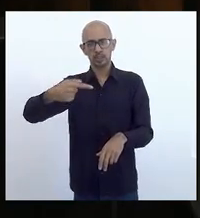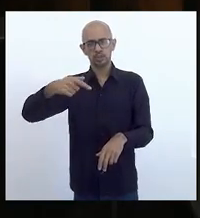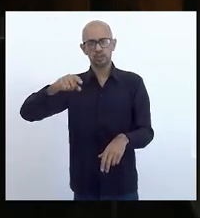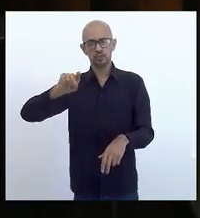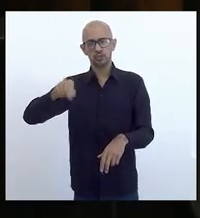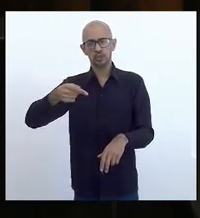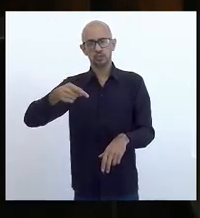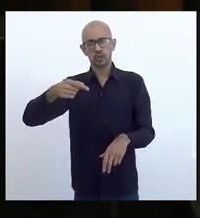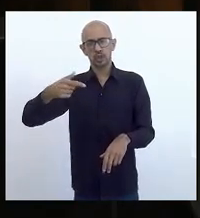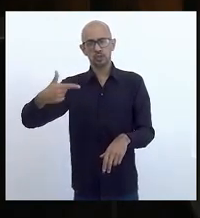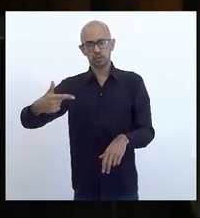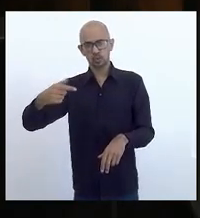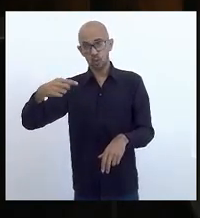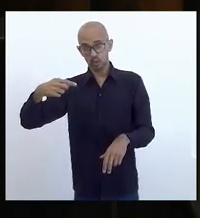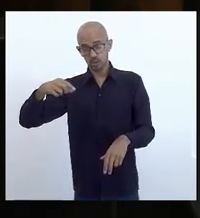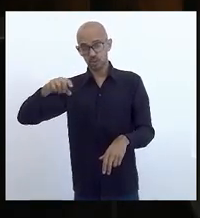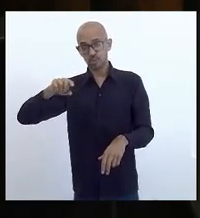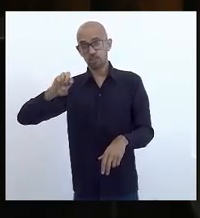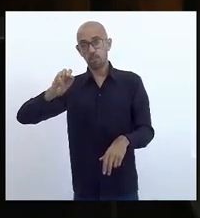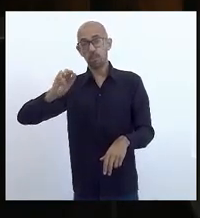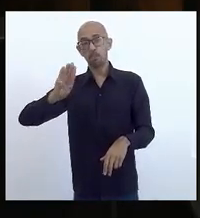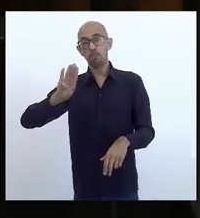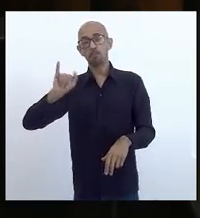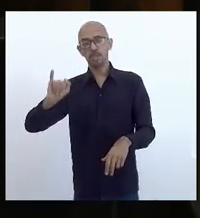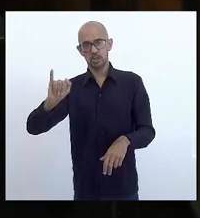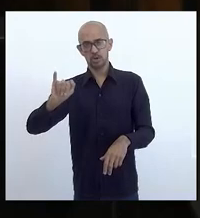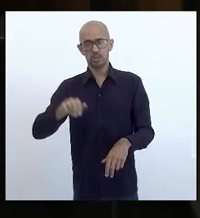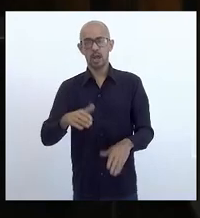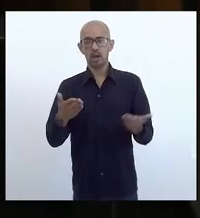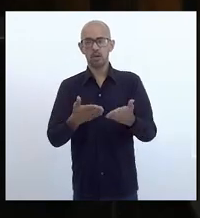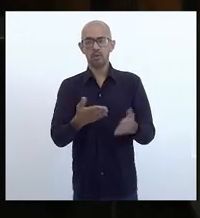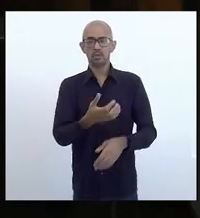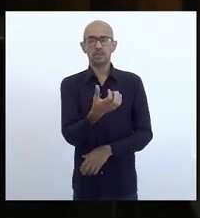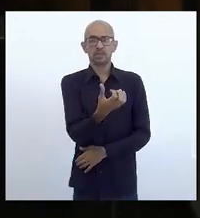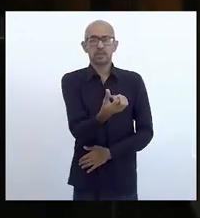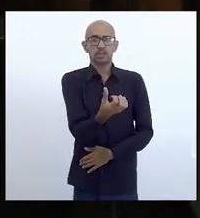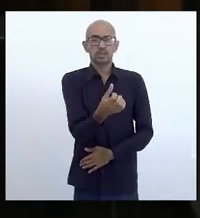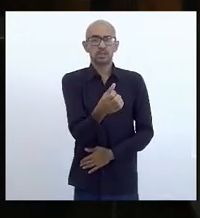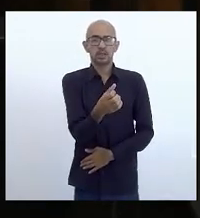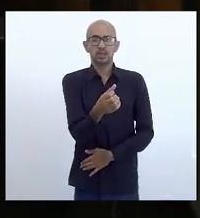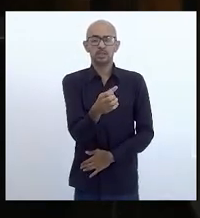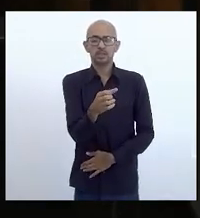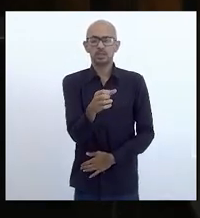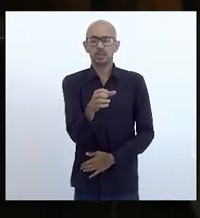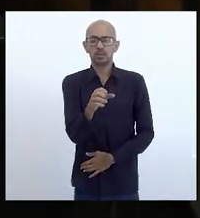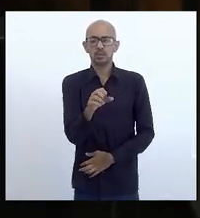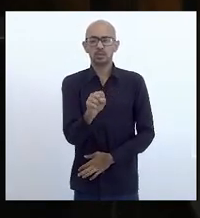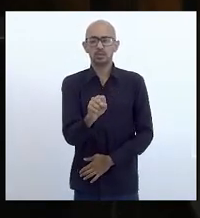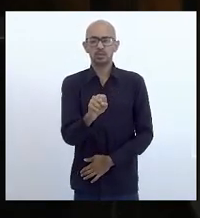piloa vai ser de 85,8 bilhões de reais.